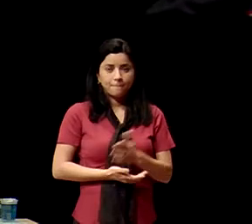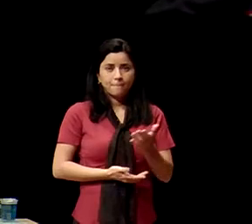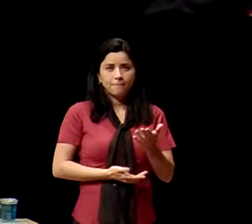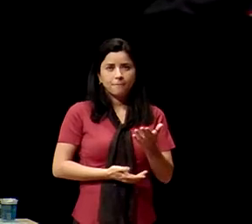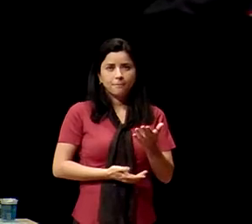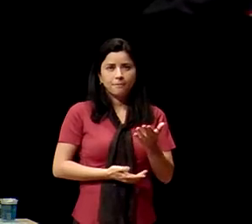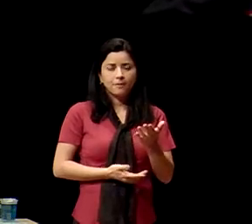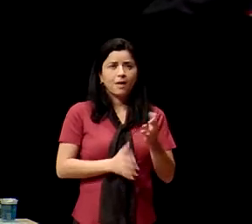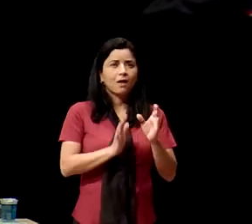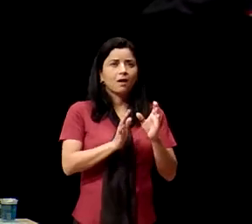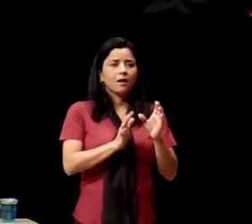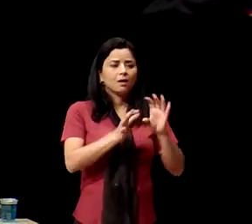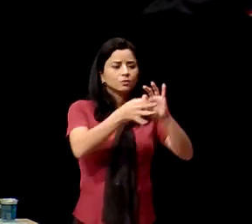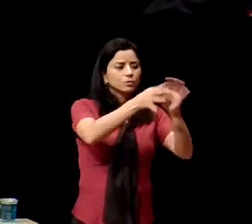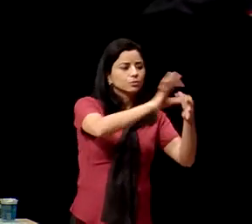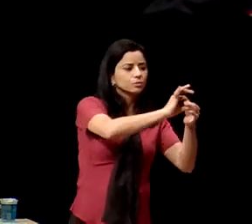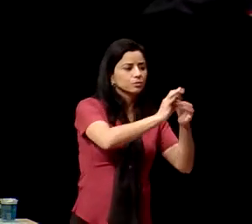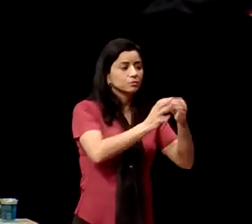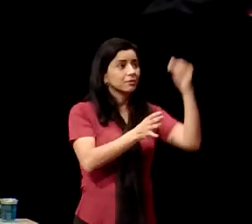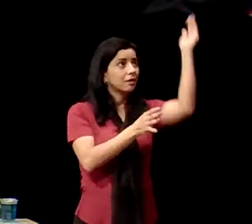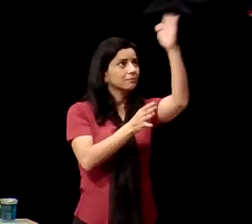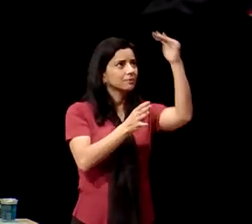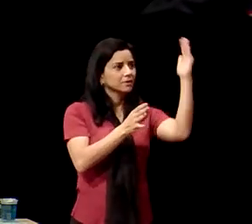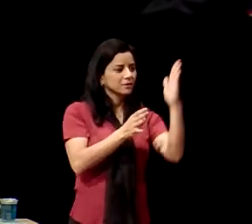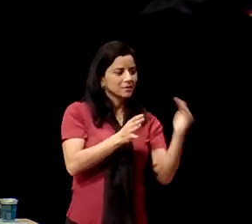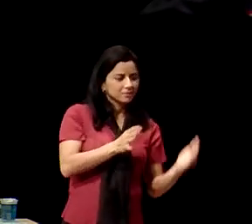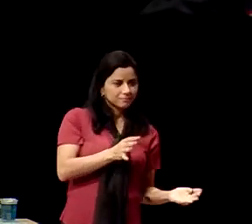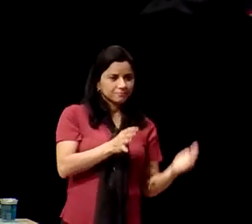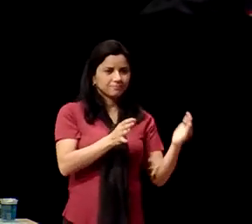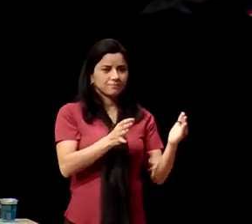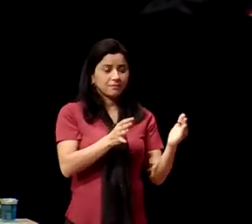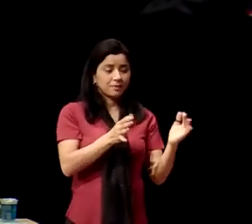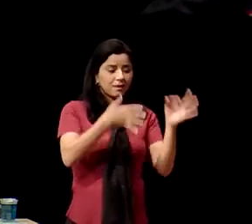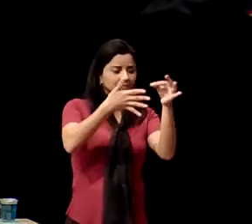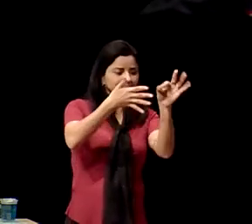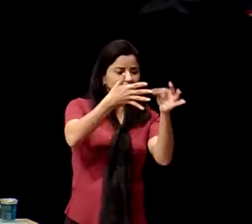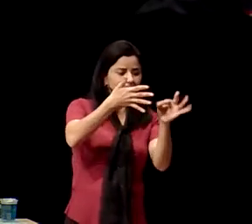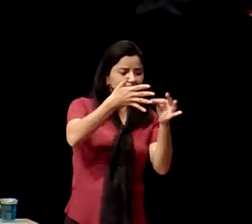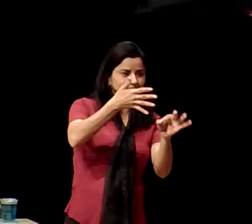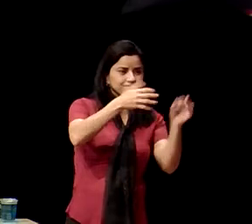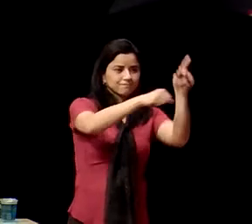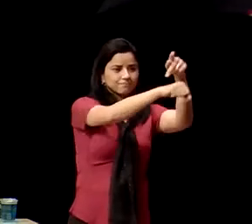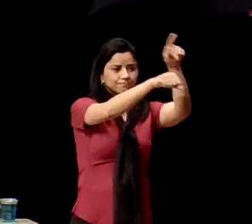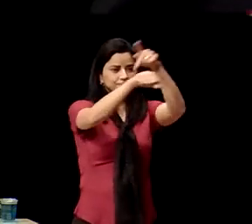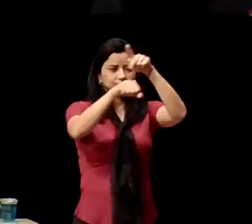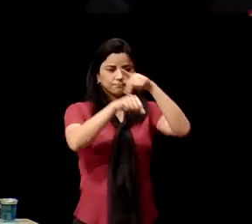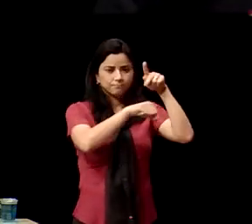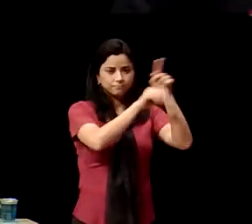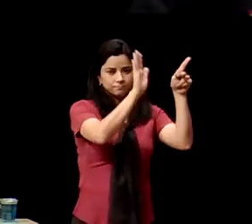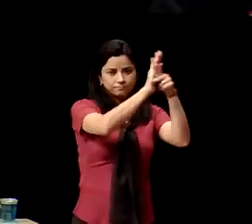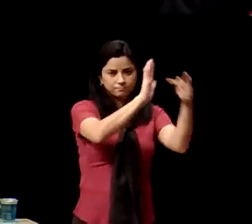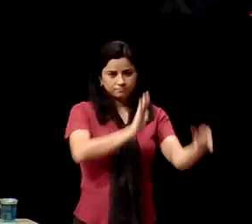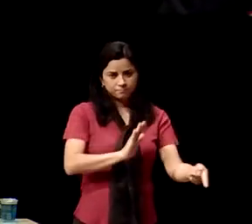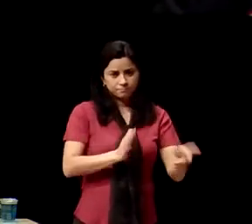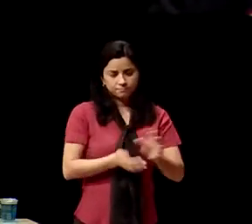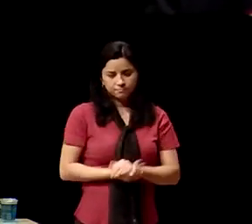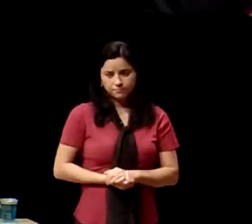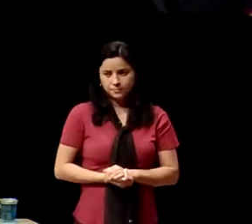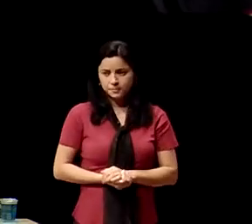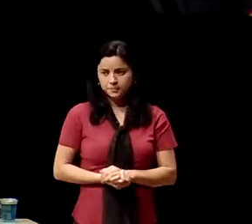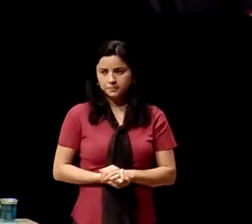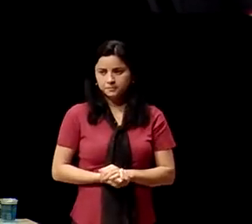Em contextos nacionais, dentro das características das nações. And there is a